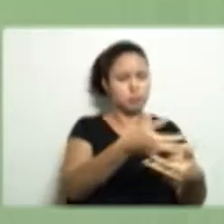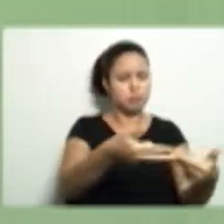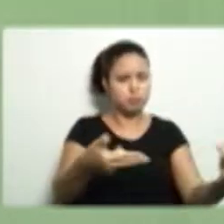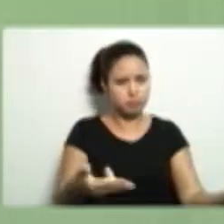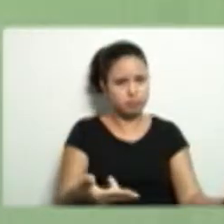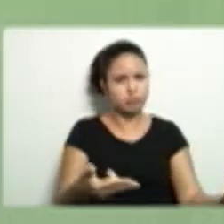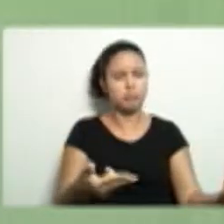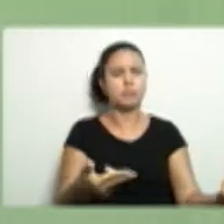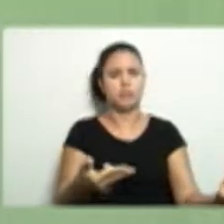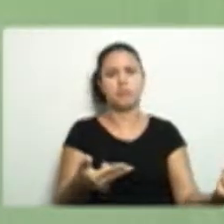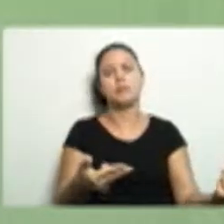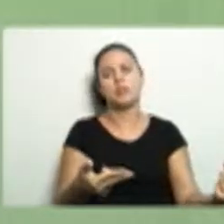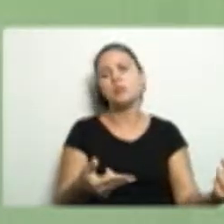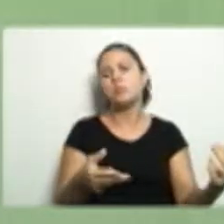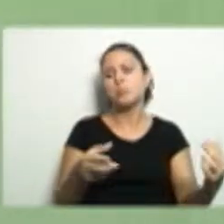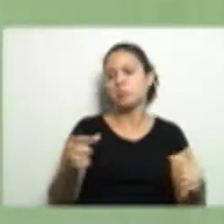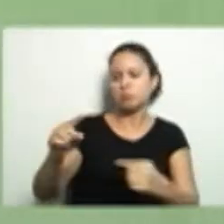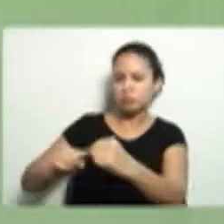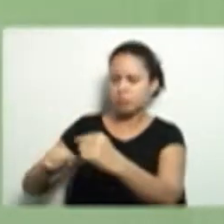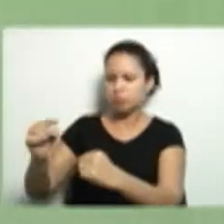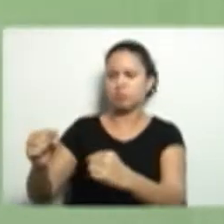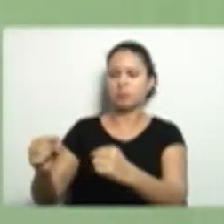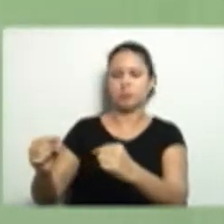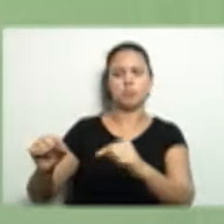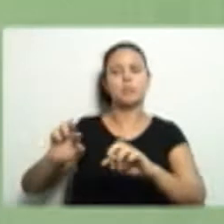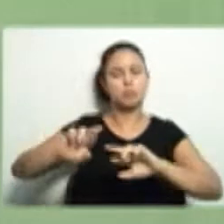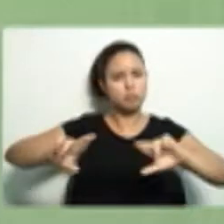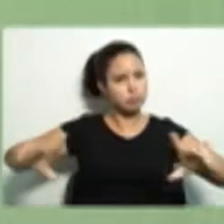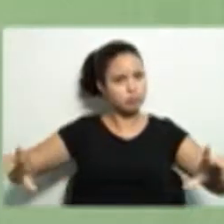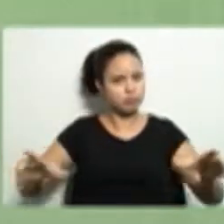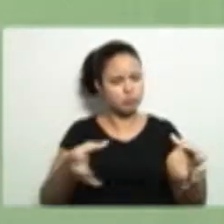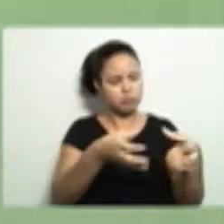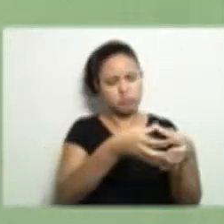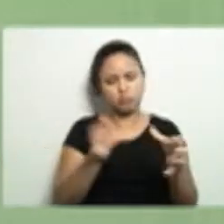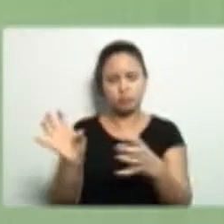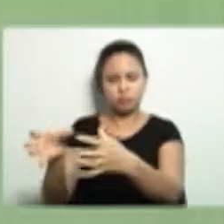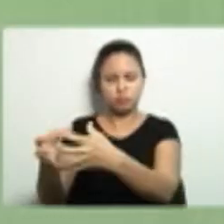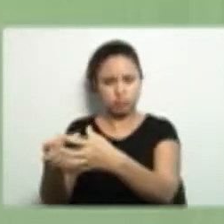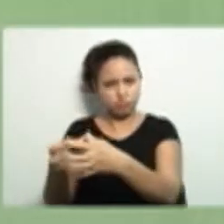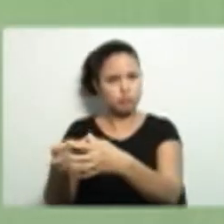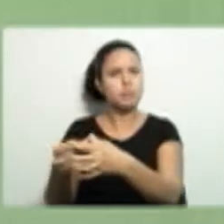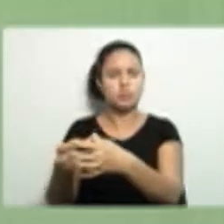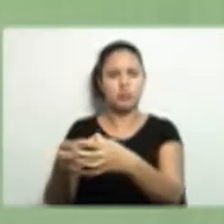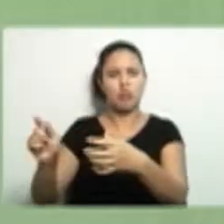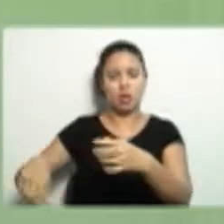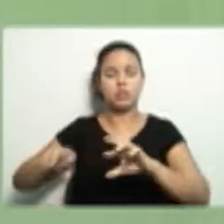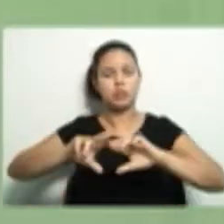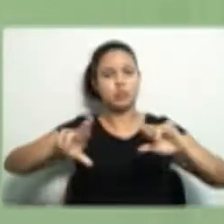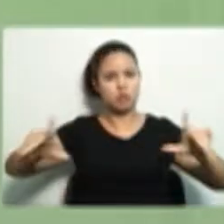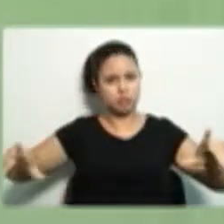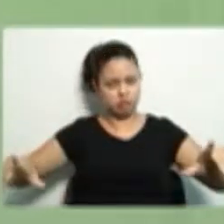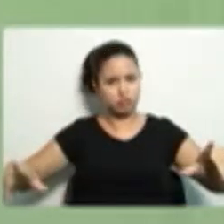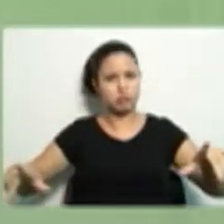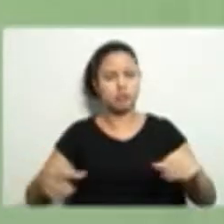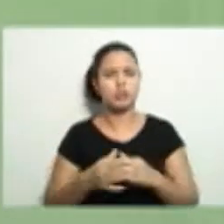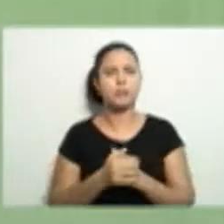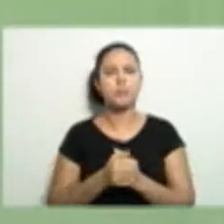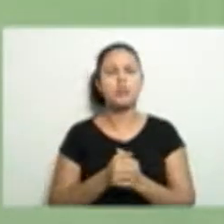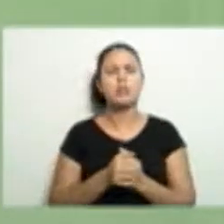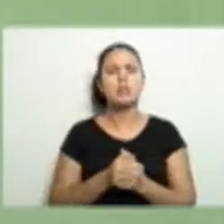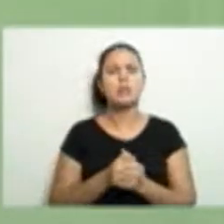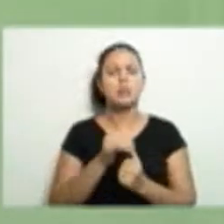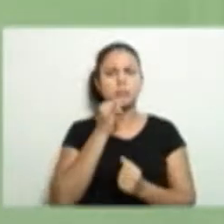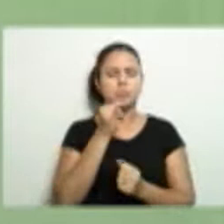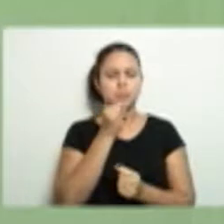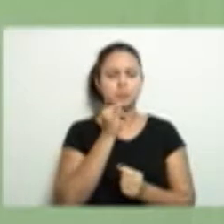um processo diferente. Podemos diferenciar os processos produtivos quanto à sua